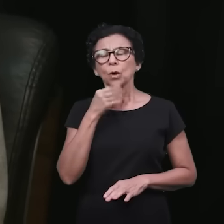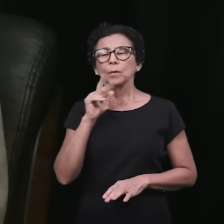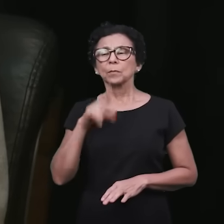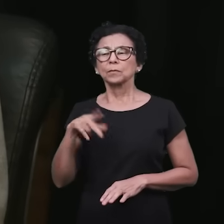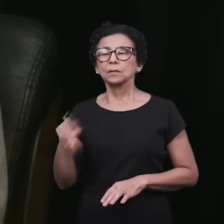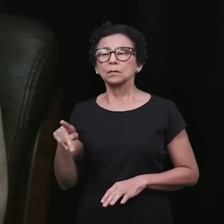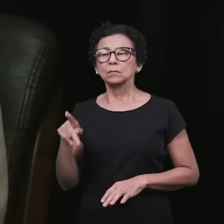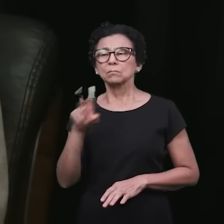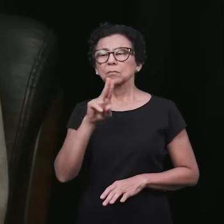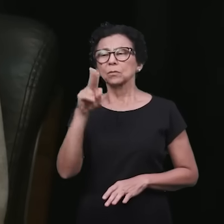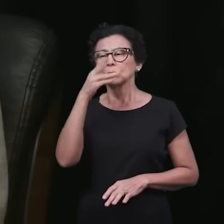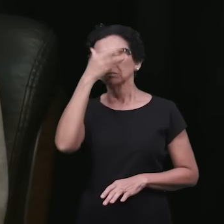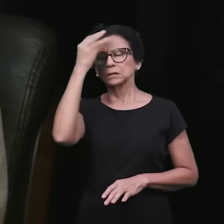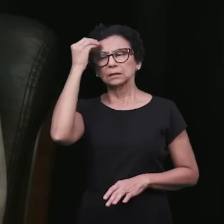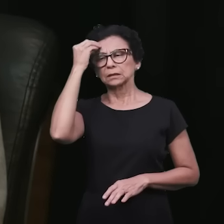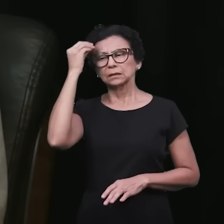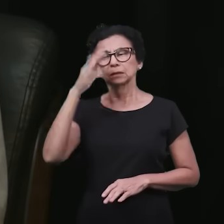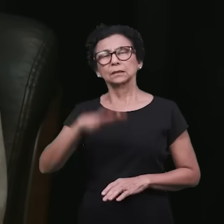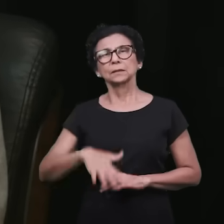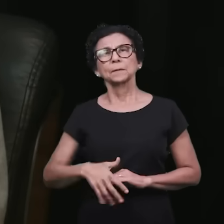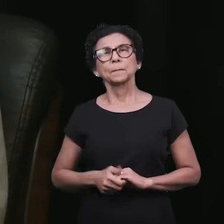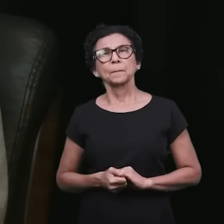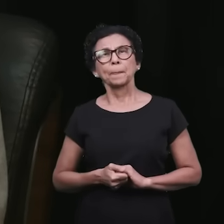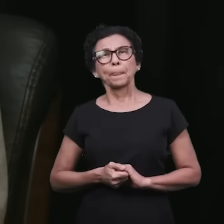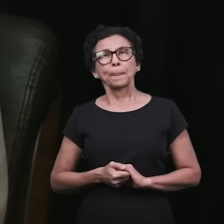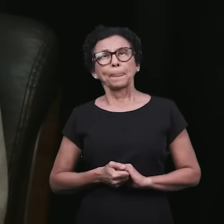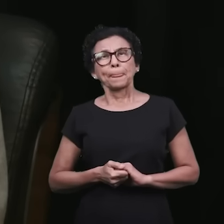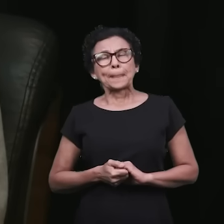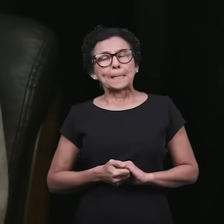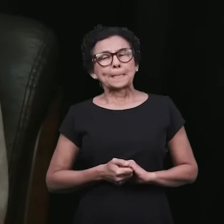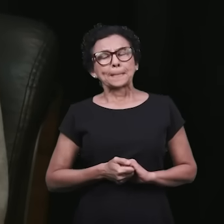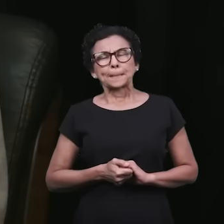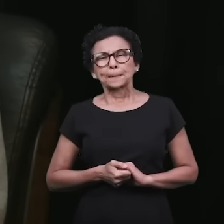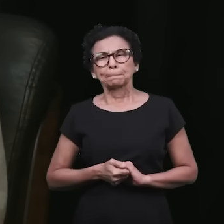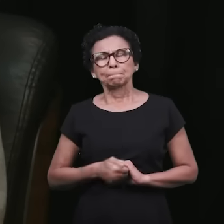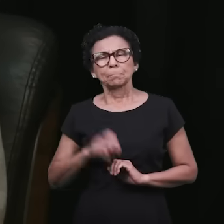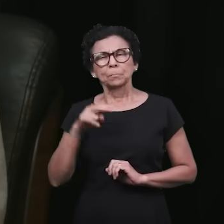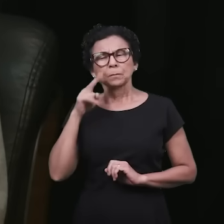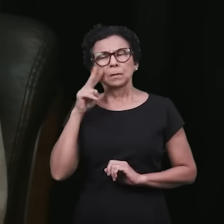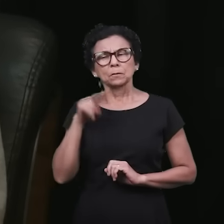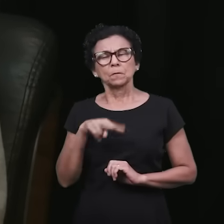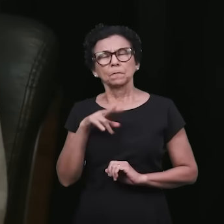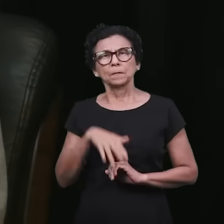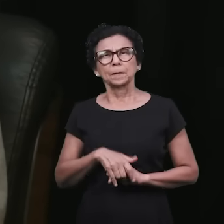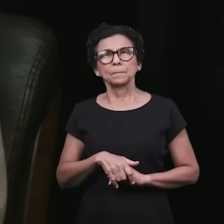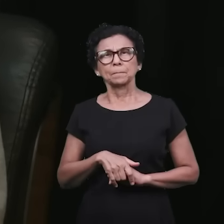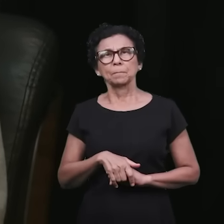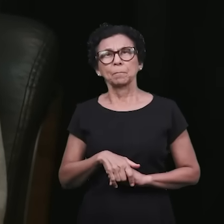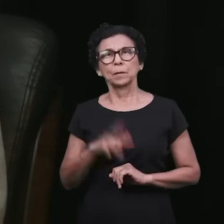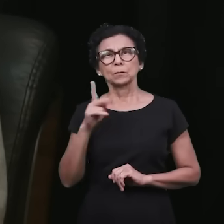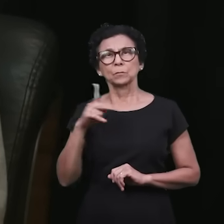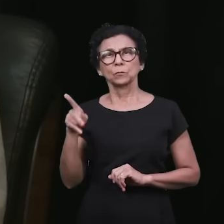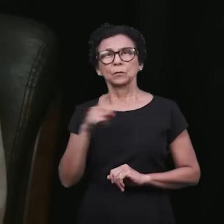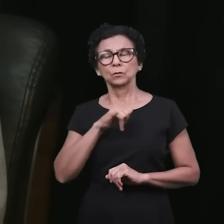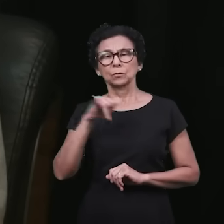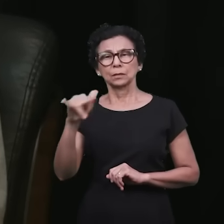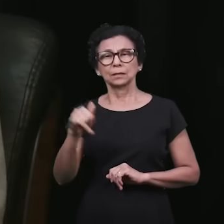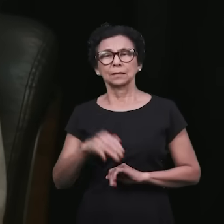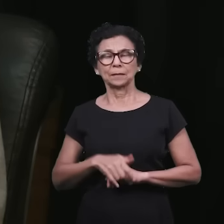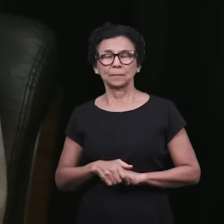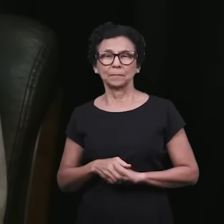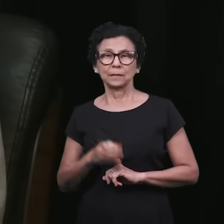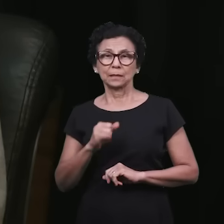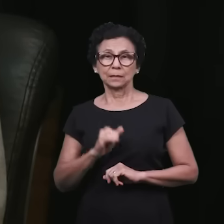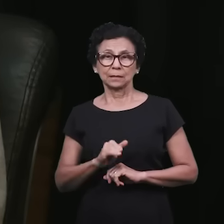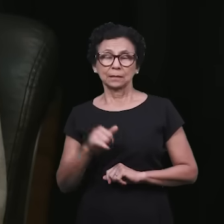e ele deu uma palavra, nunca mais ouvi em seminário nenhum, ele falou assim, aqui nessa obra, quem olhar para o homem cai.